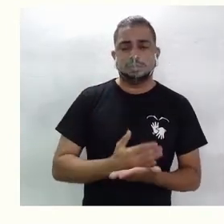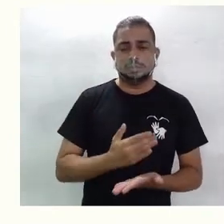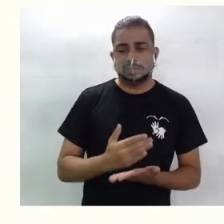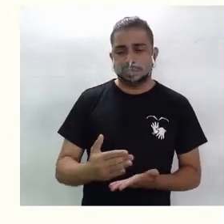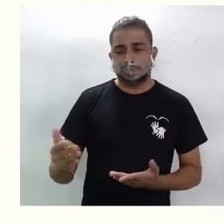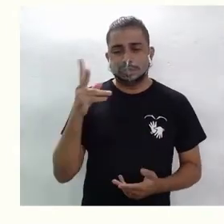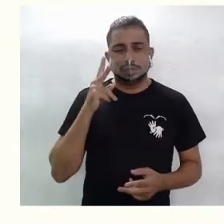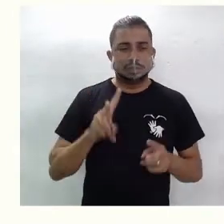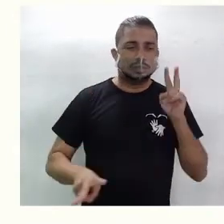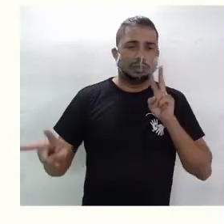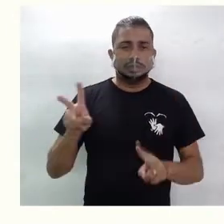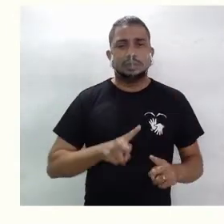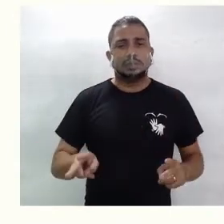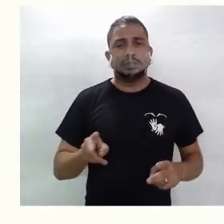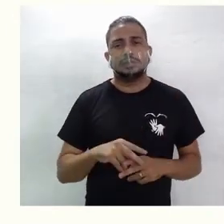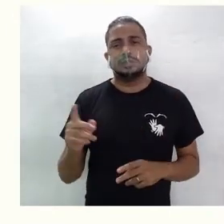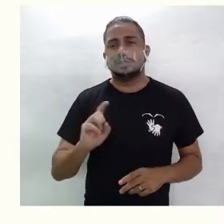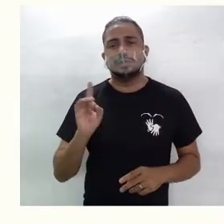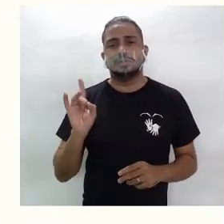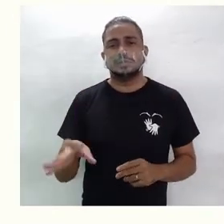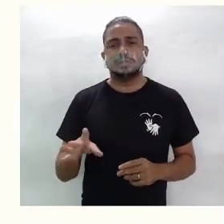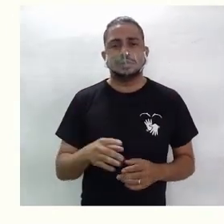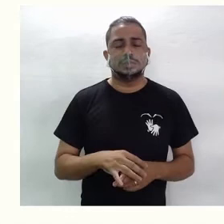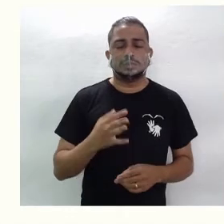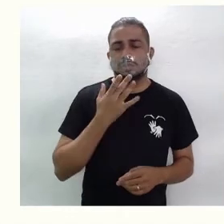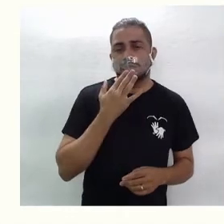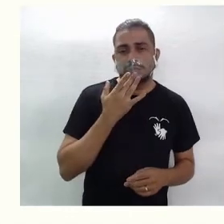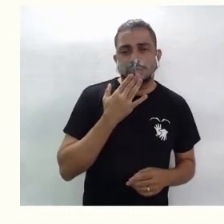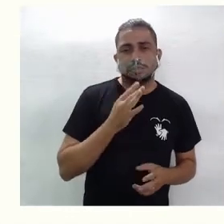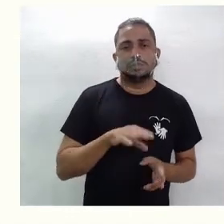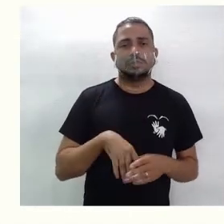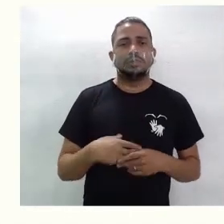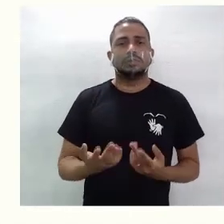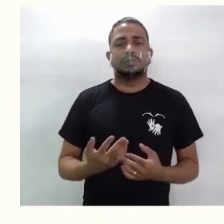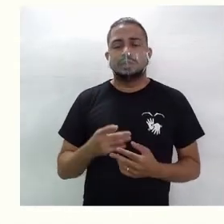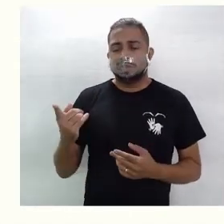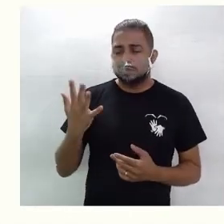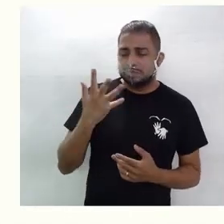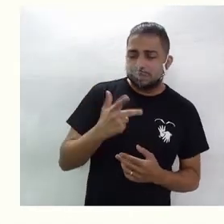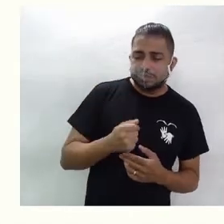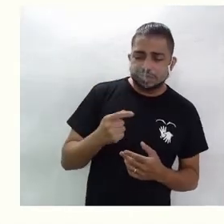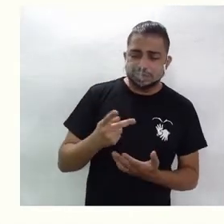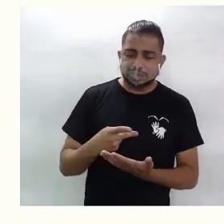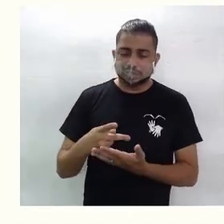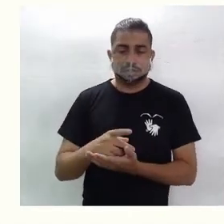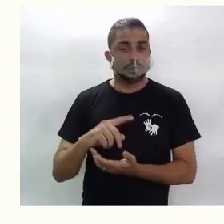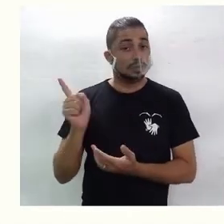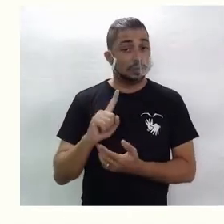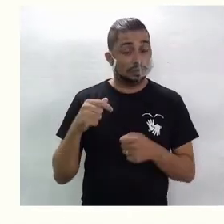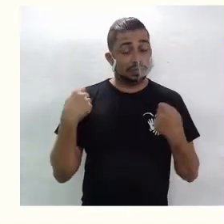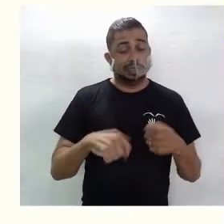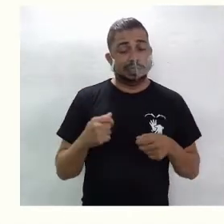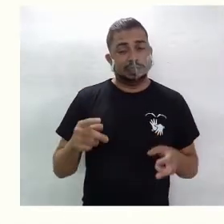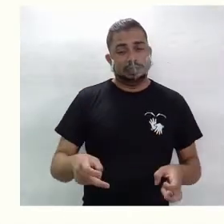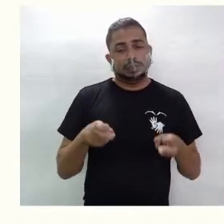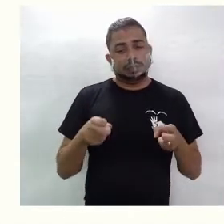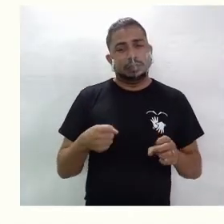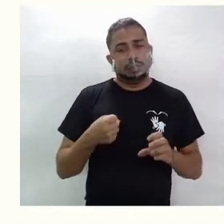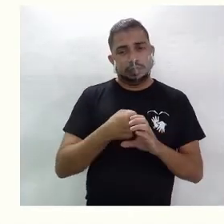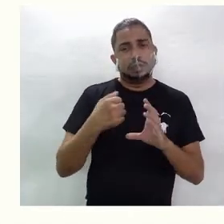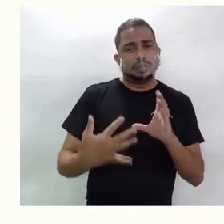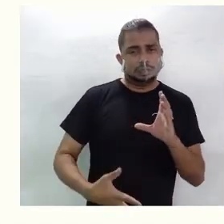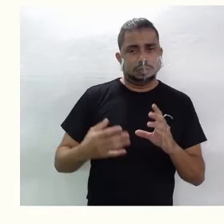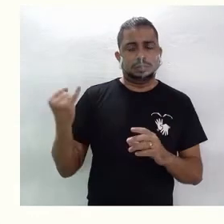olha o mapa, a gente não olha só a cor, só ele bonitinho lá como está desenhadinho, não. A gente tem que observar algumas